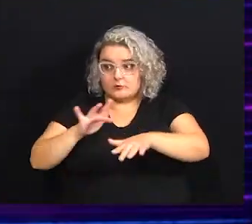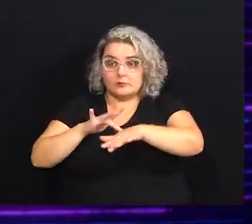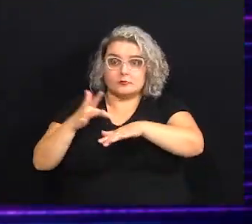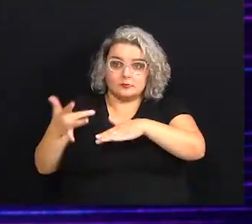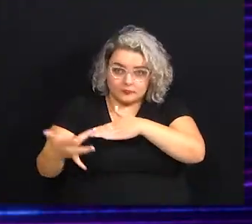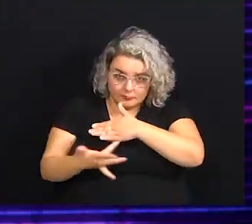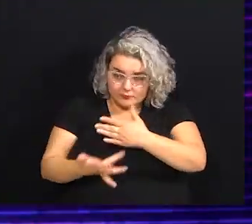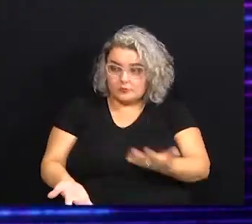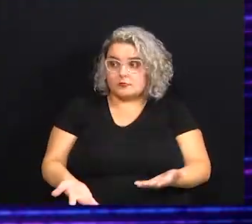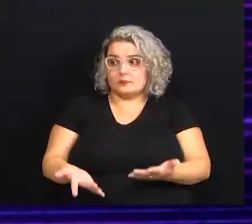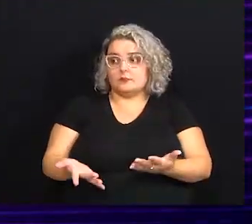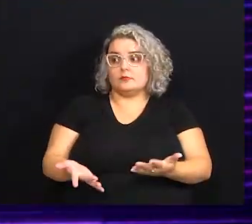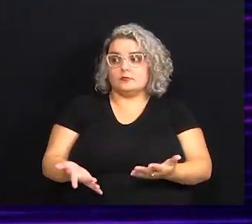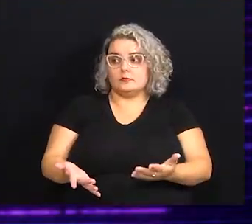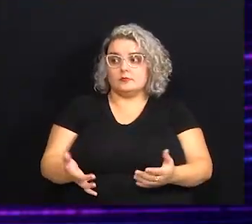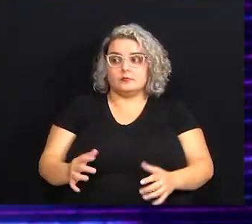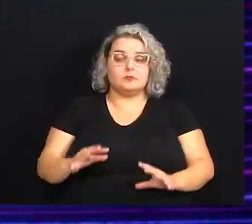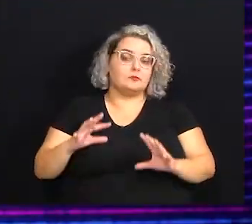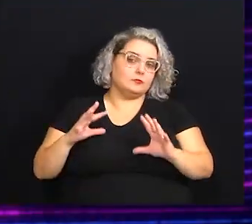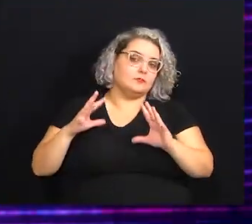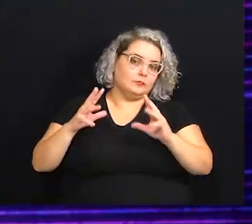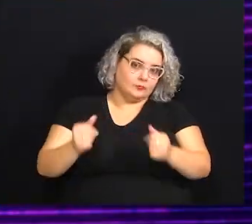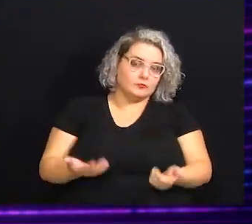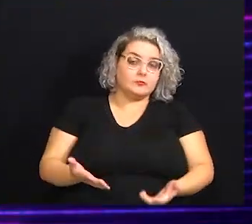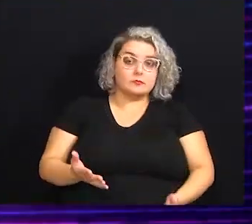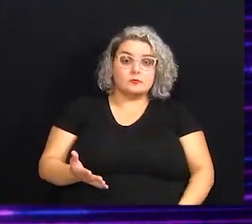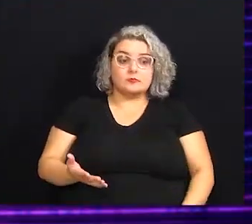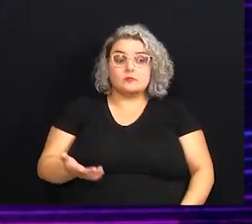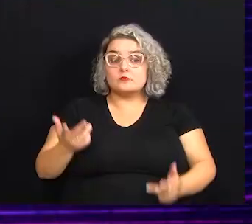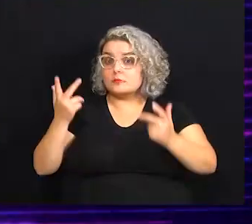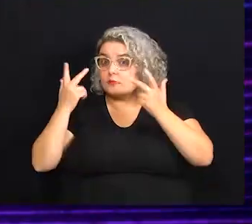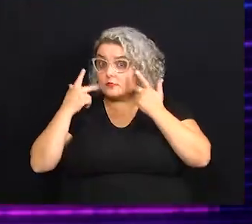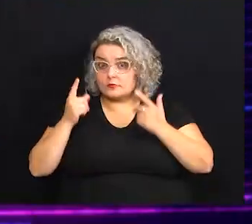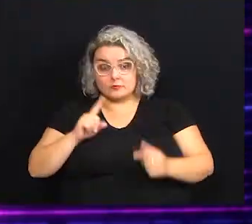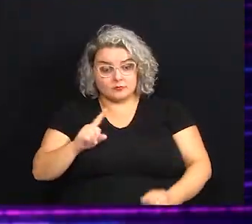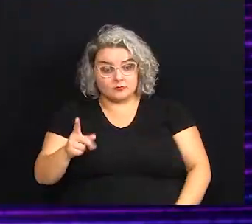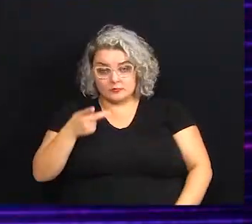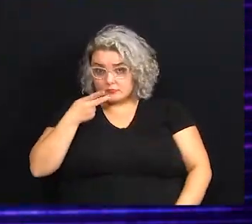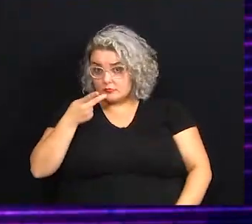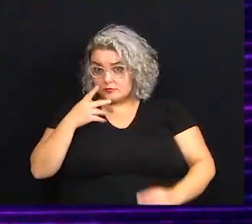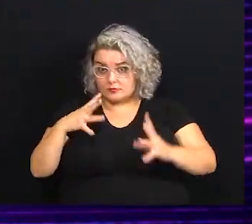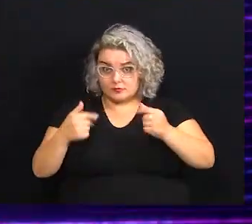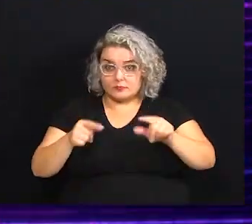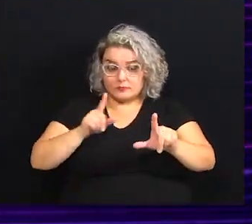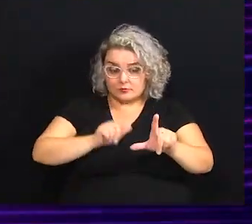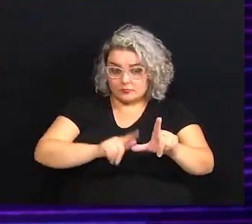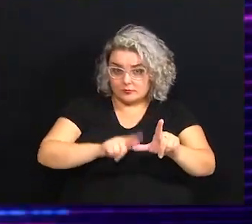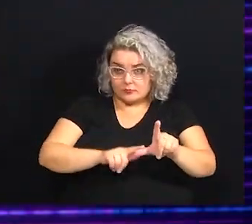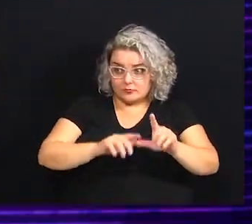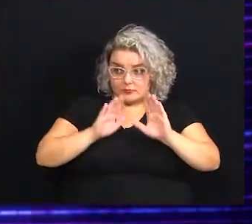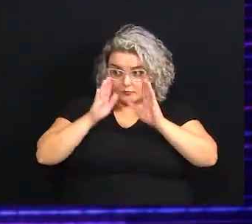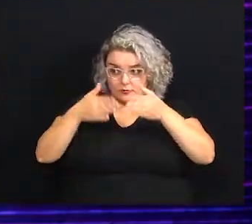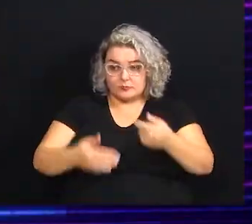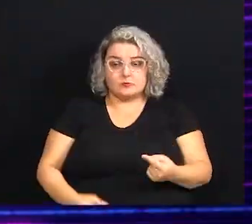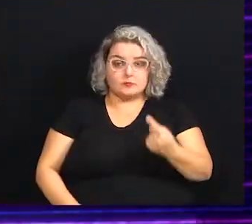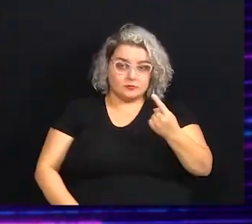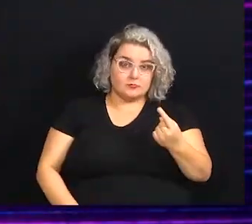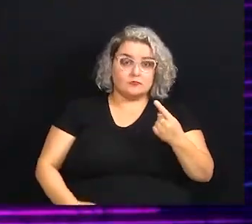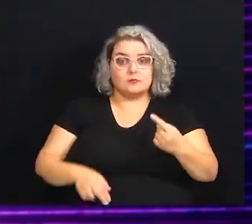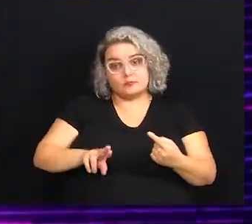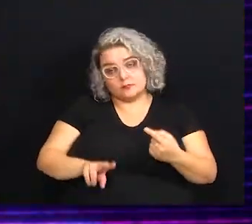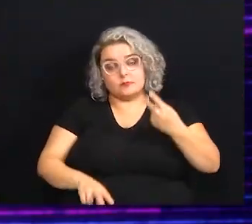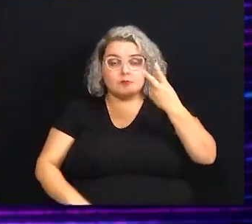no sentido global, é que normalmente ou não se fala de todas as letras, se focam em uma ou